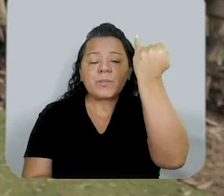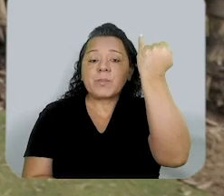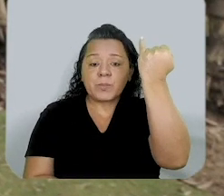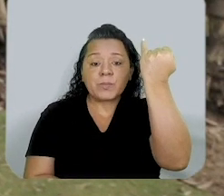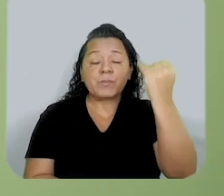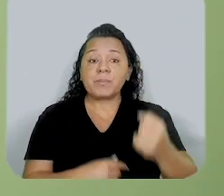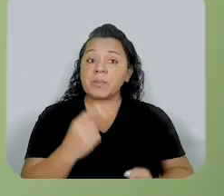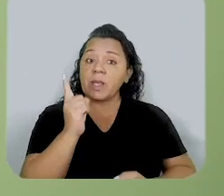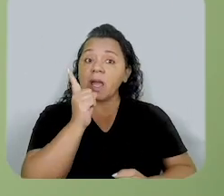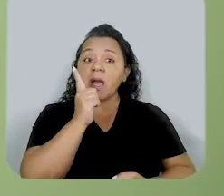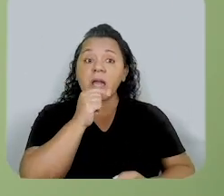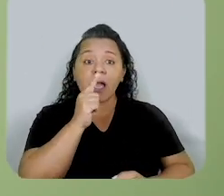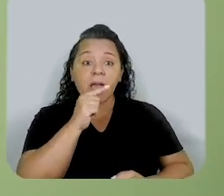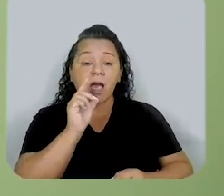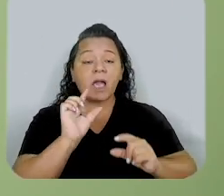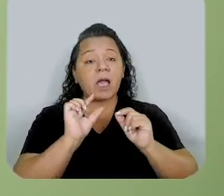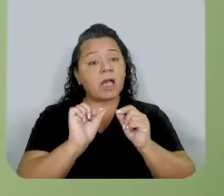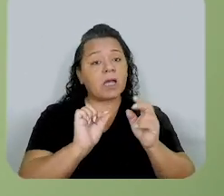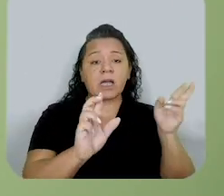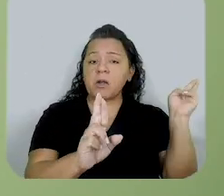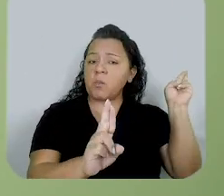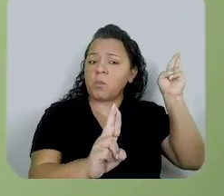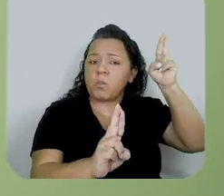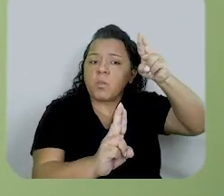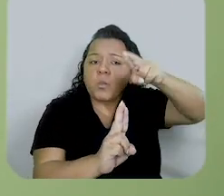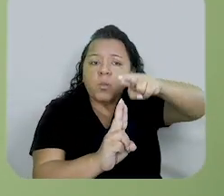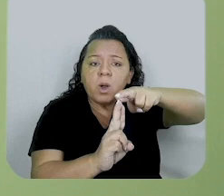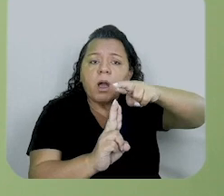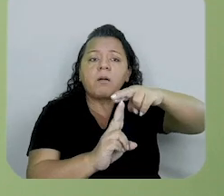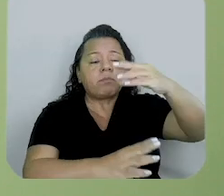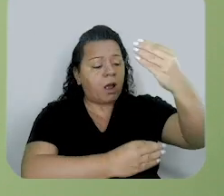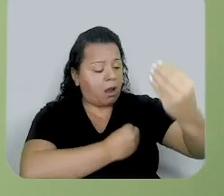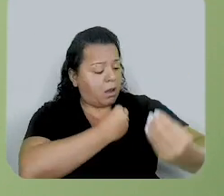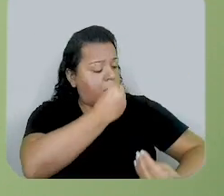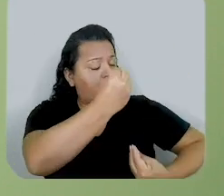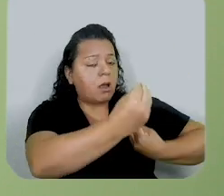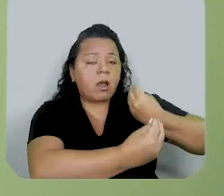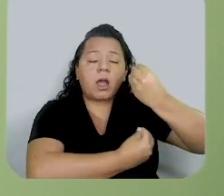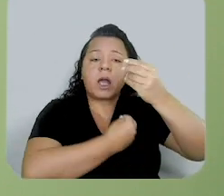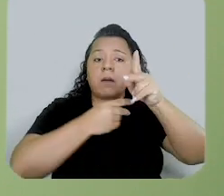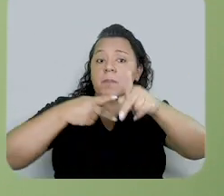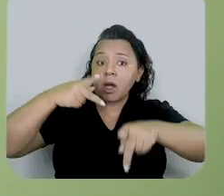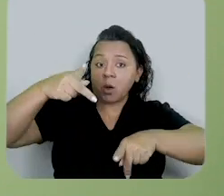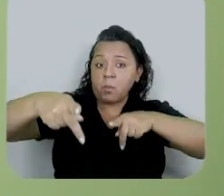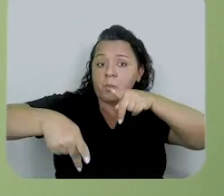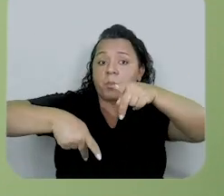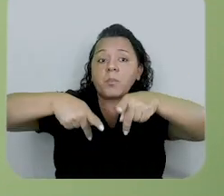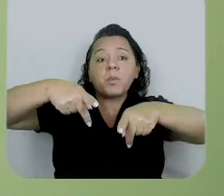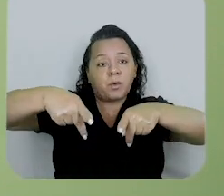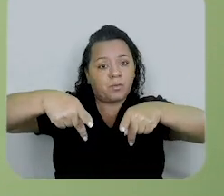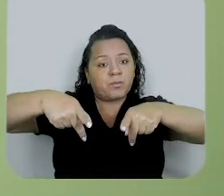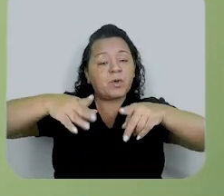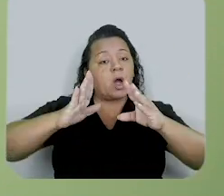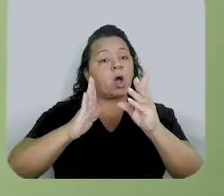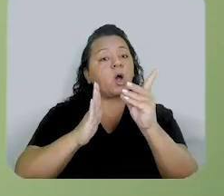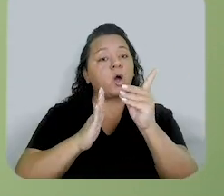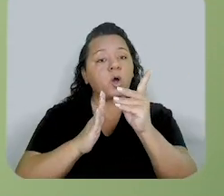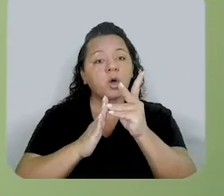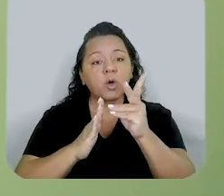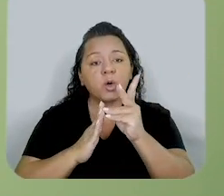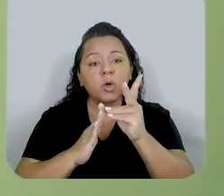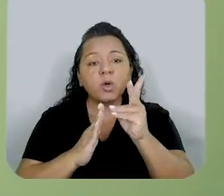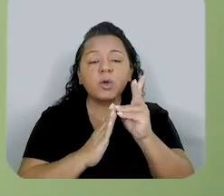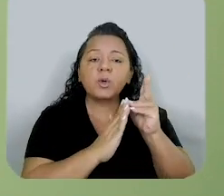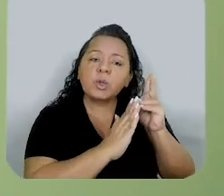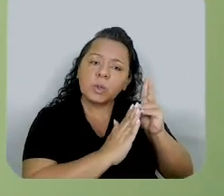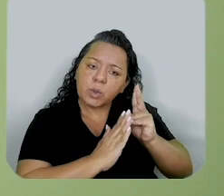primordial, fundante. A água ela tem uma grande representatividade de sobrevivência, até para os povos indígenas. Até